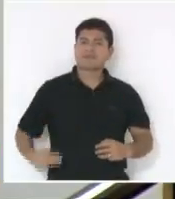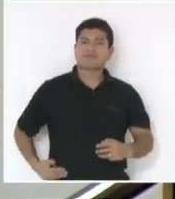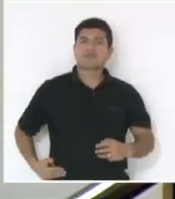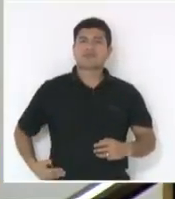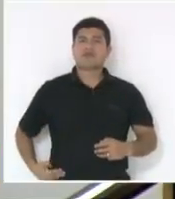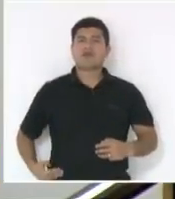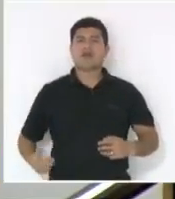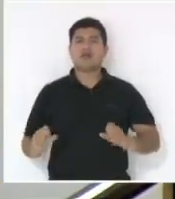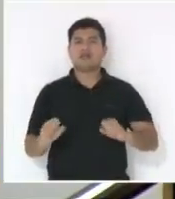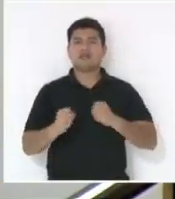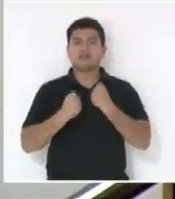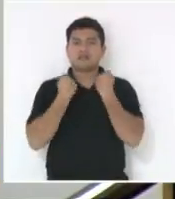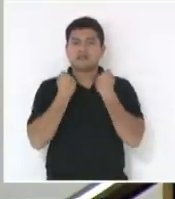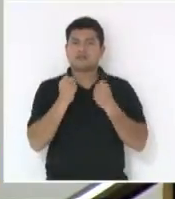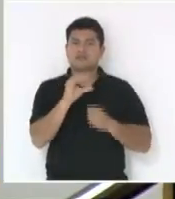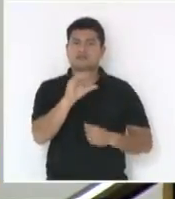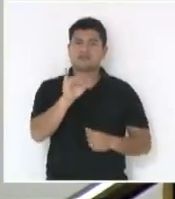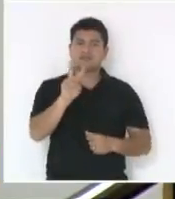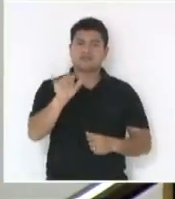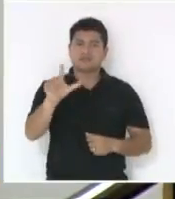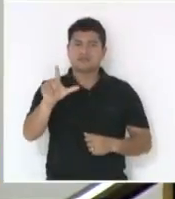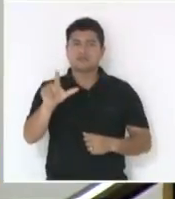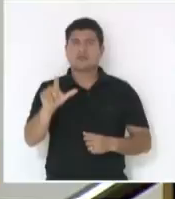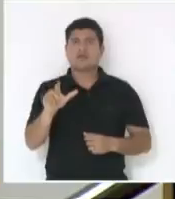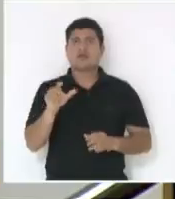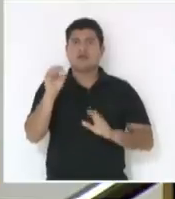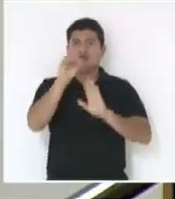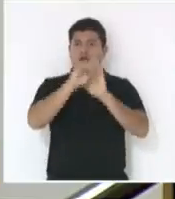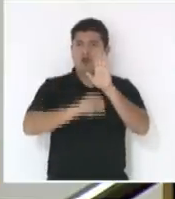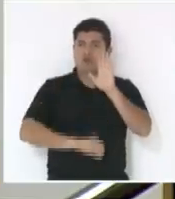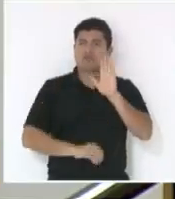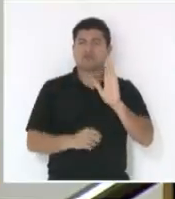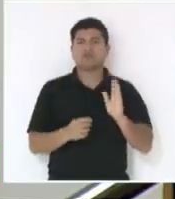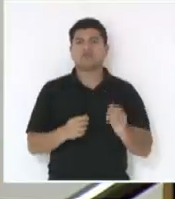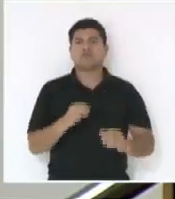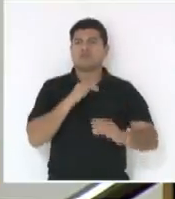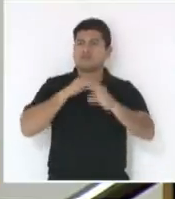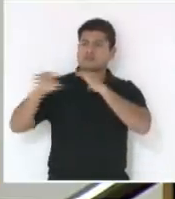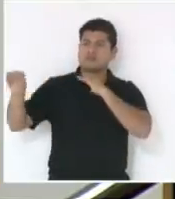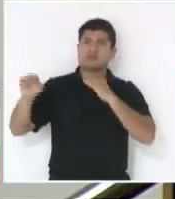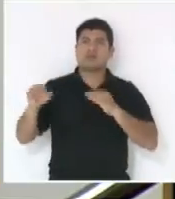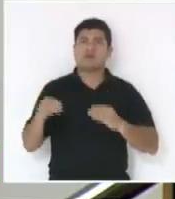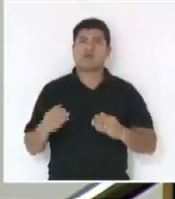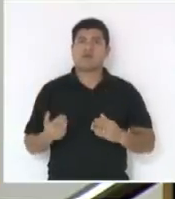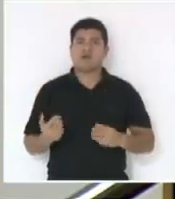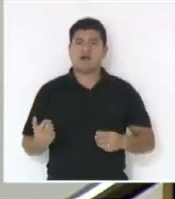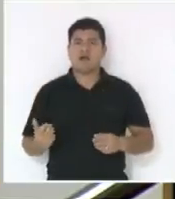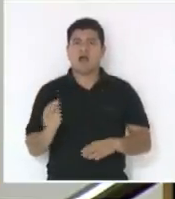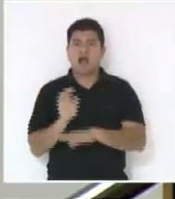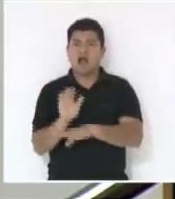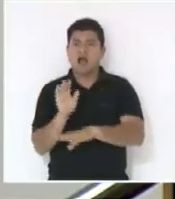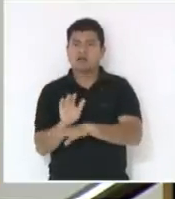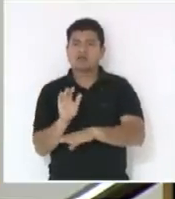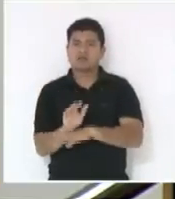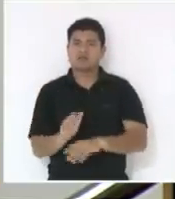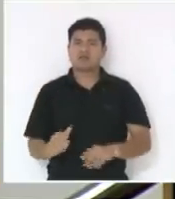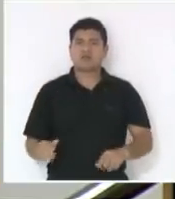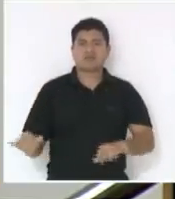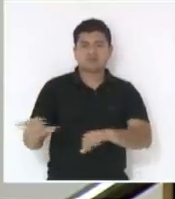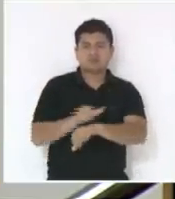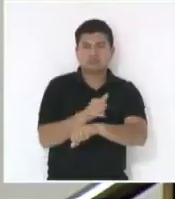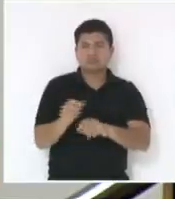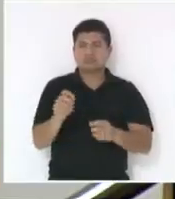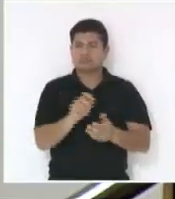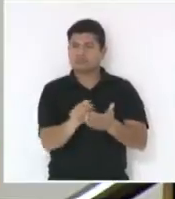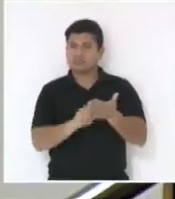presidente da Assembleia, um ofício, nós podemos assessorá-los na construção do ofício. Mas nós temos que encaminhar e